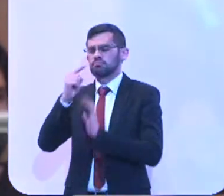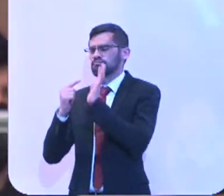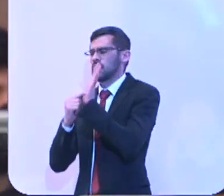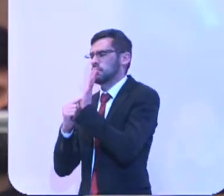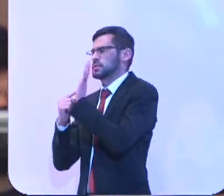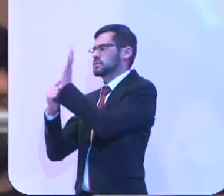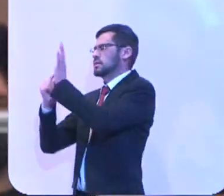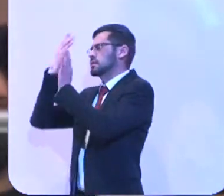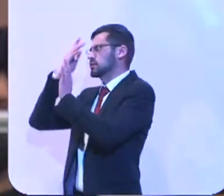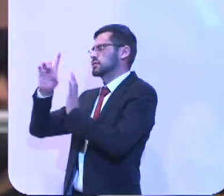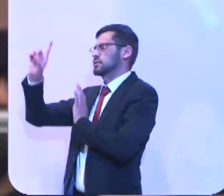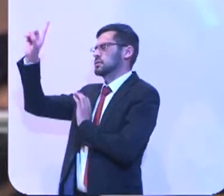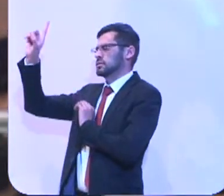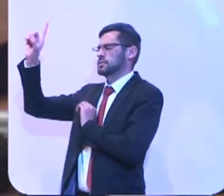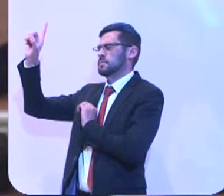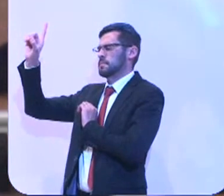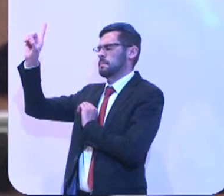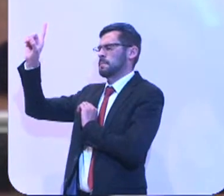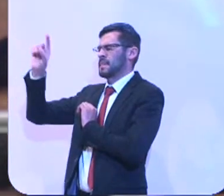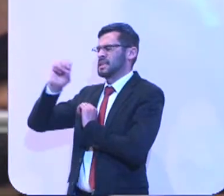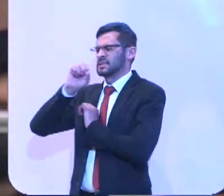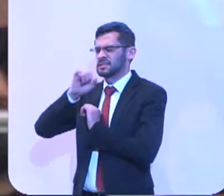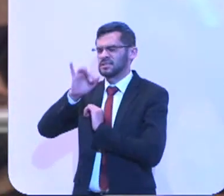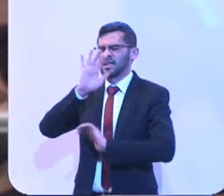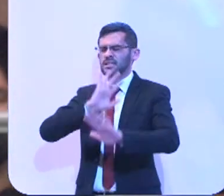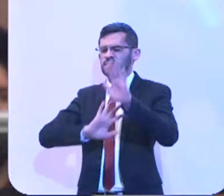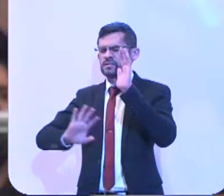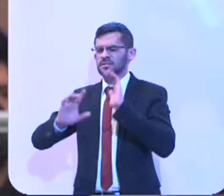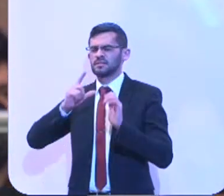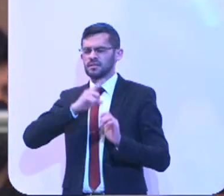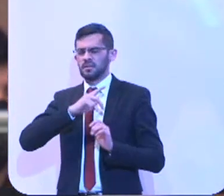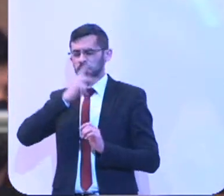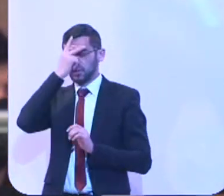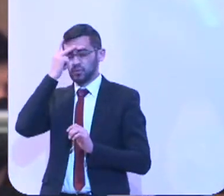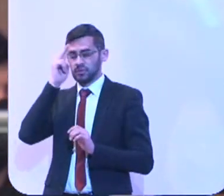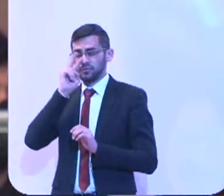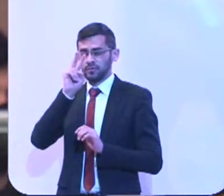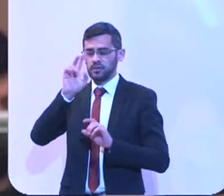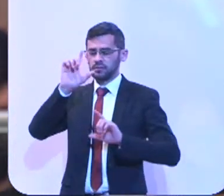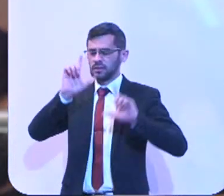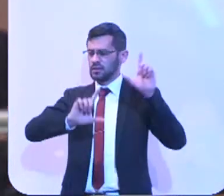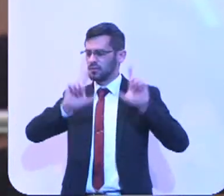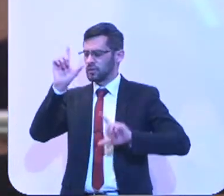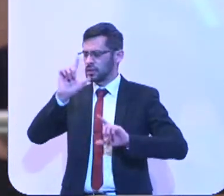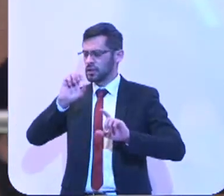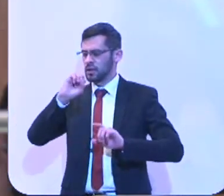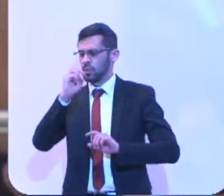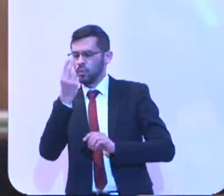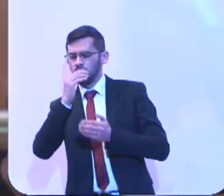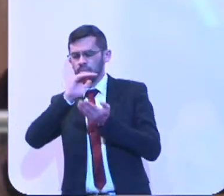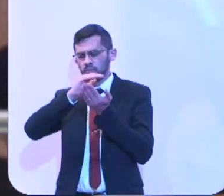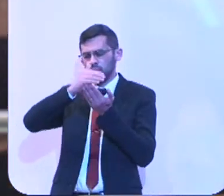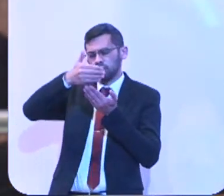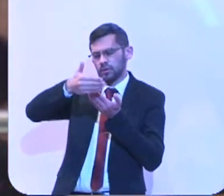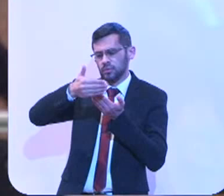presença. Se tem pessoas agora na frente da televisão, na frente do